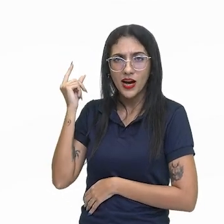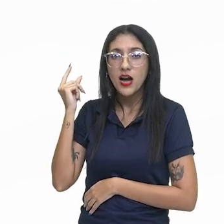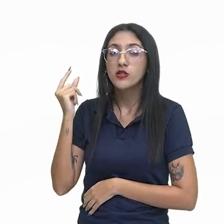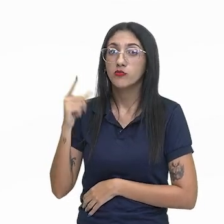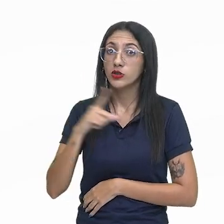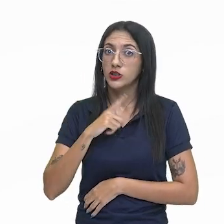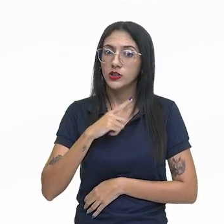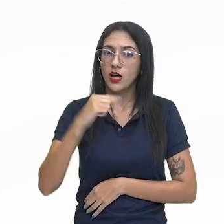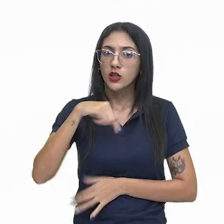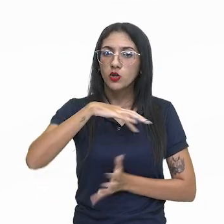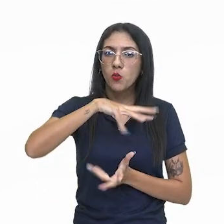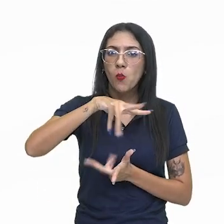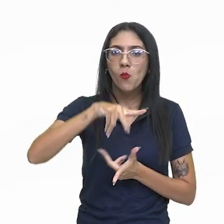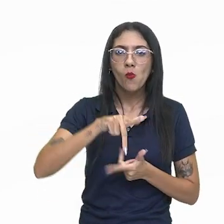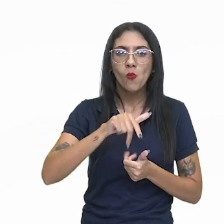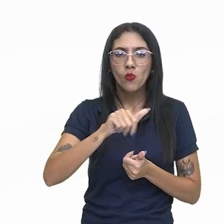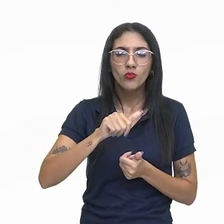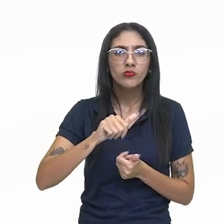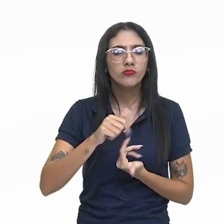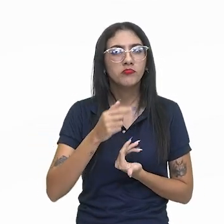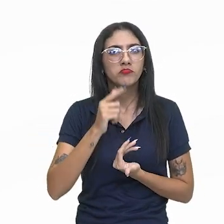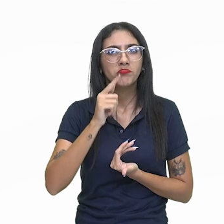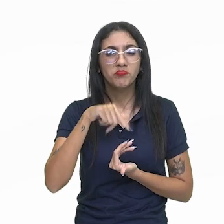se estabeleceram no planeta,